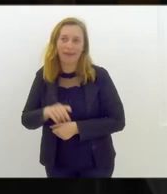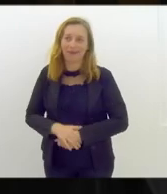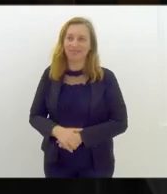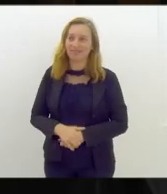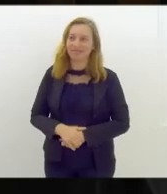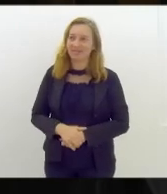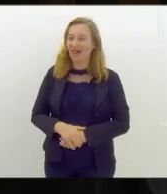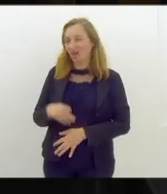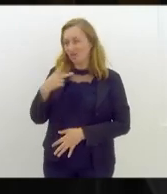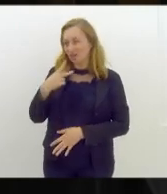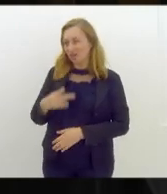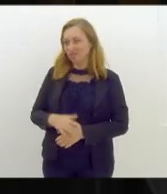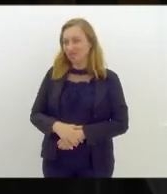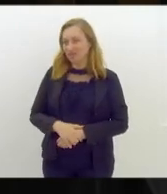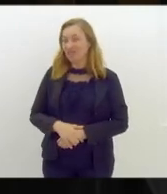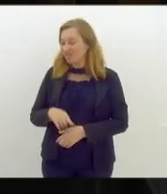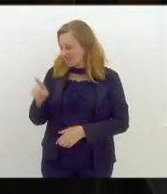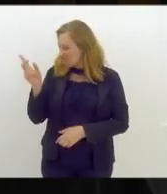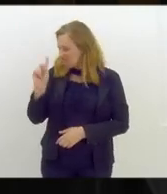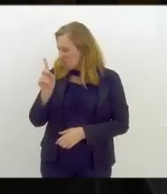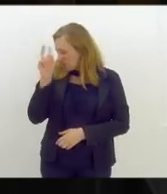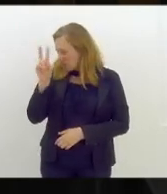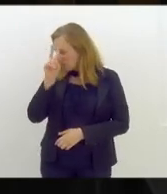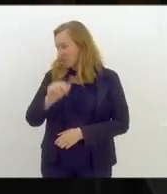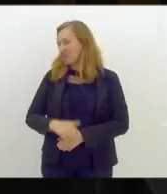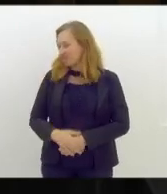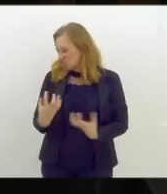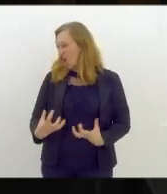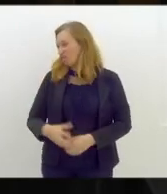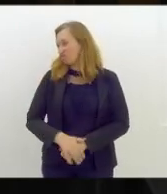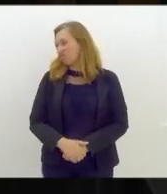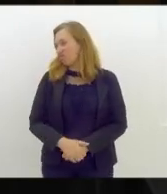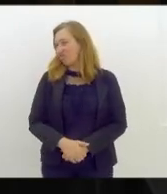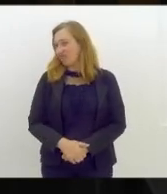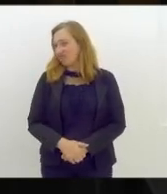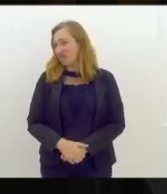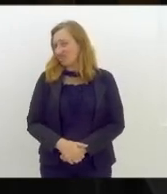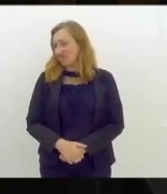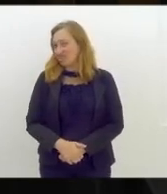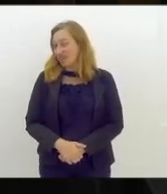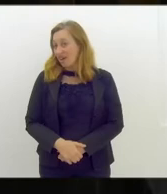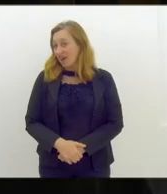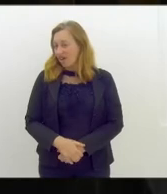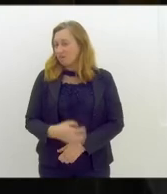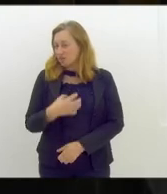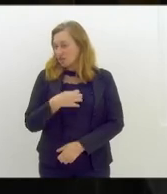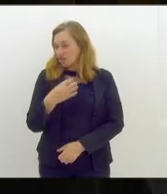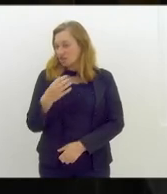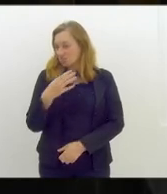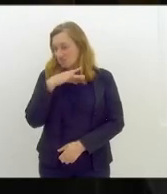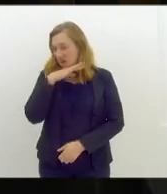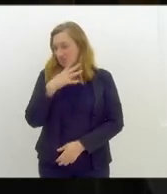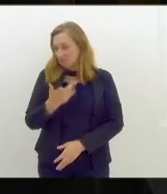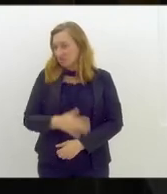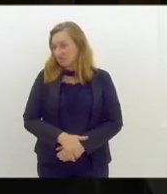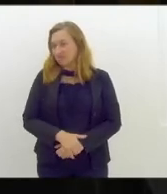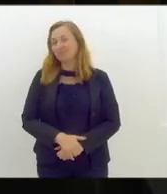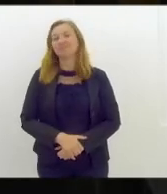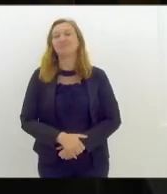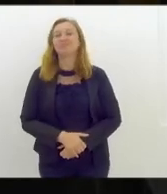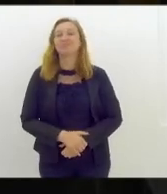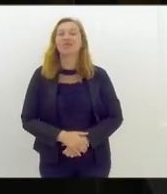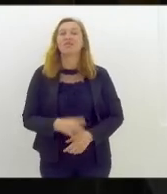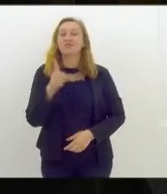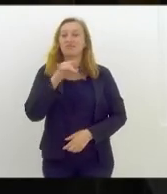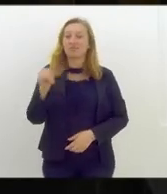eu faço assim, você não lembrou, né? Que chato. Aí eu faço que eu estou ofendida. Né? É isso.